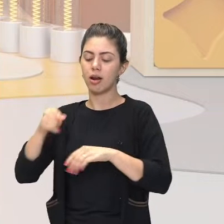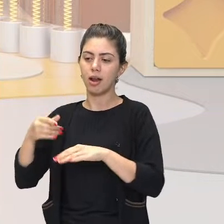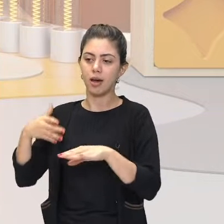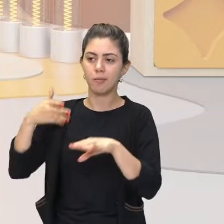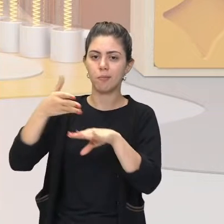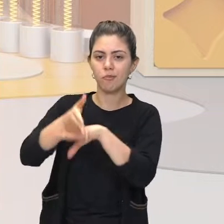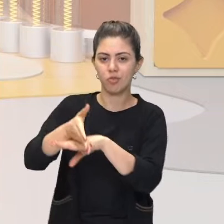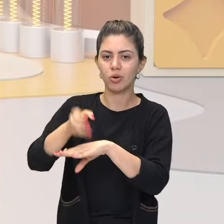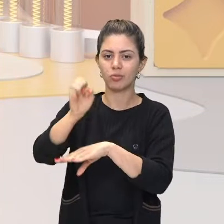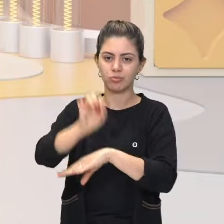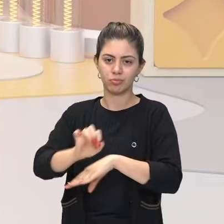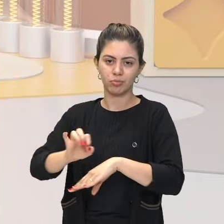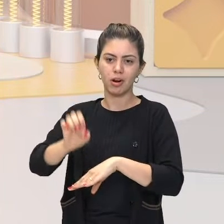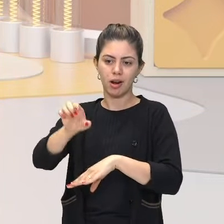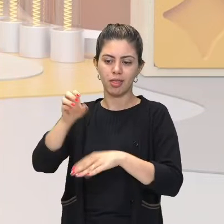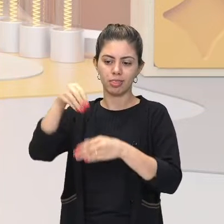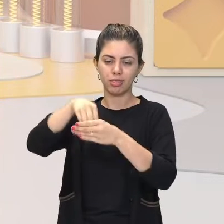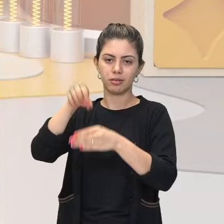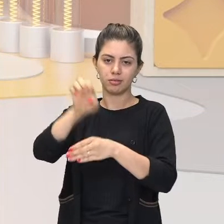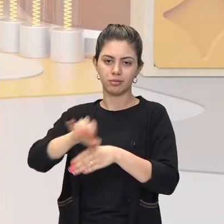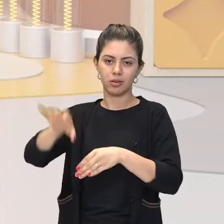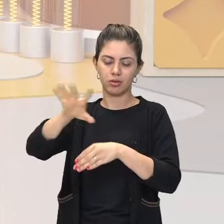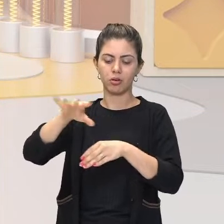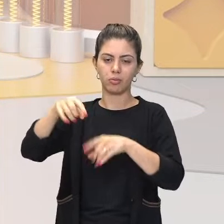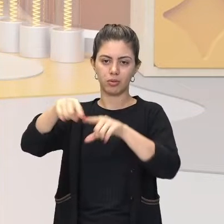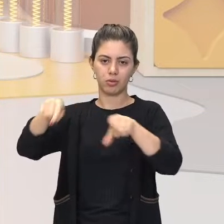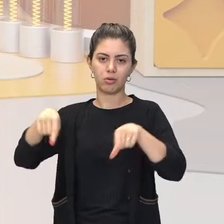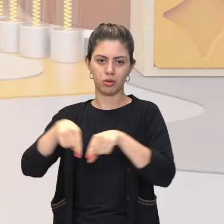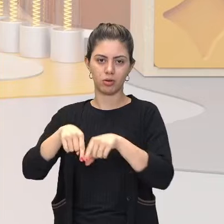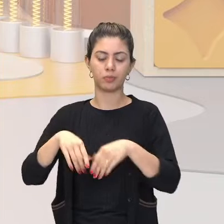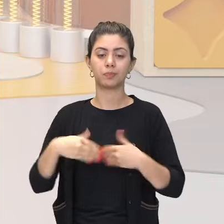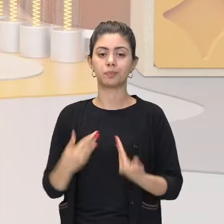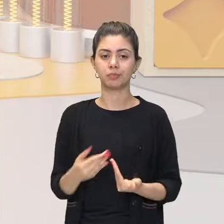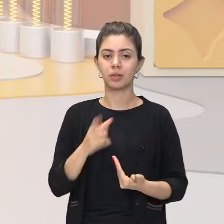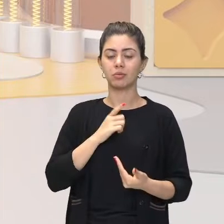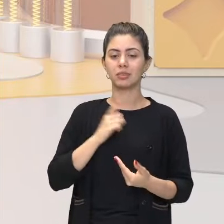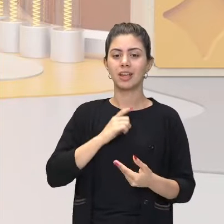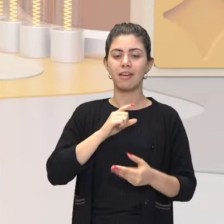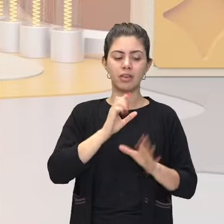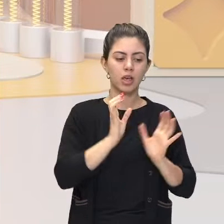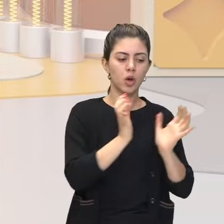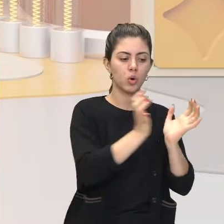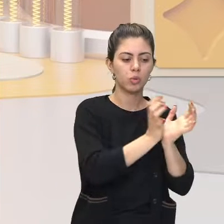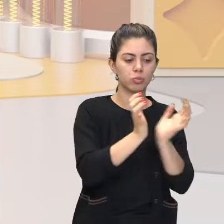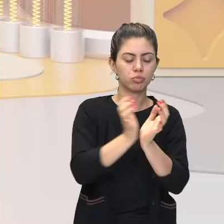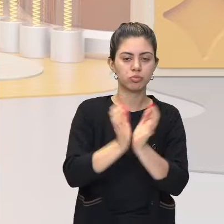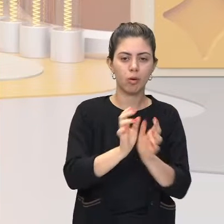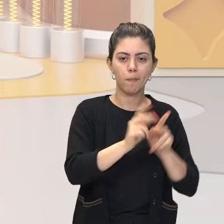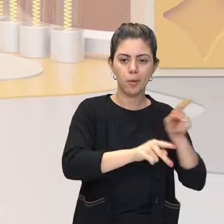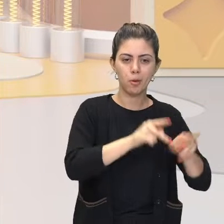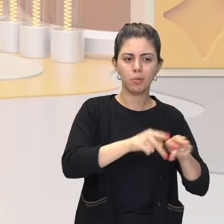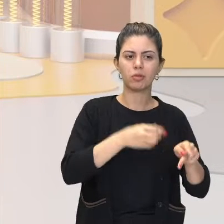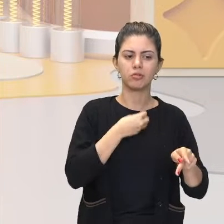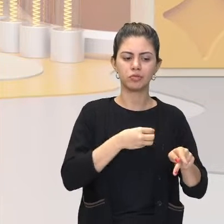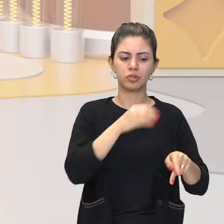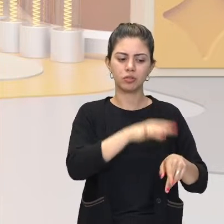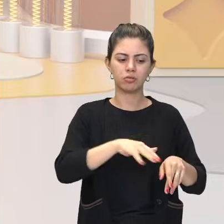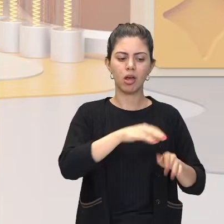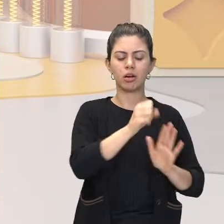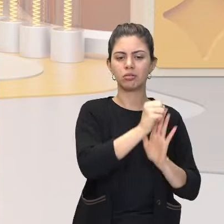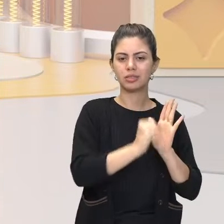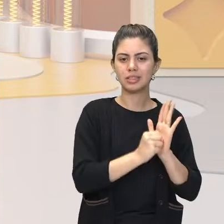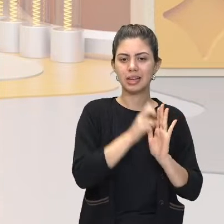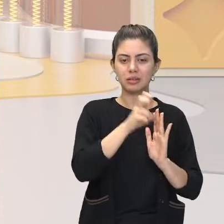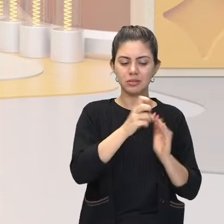Península Ibérica. Então, os visigodos e outros povos que habitavam aquela região desde o século V e